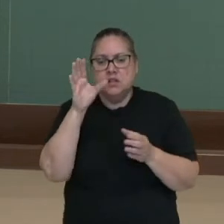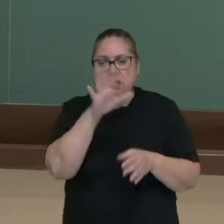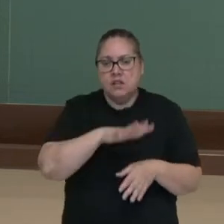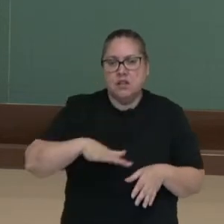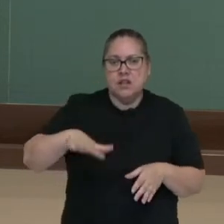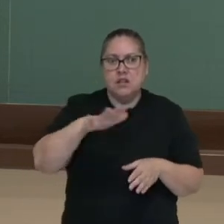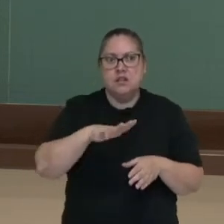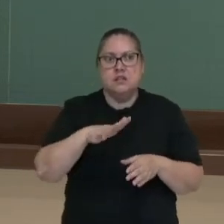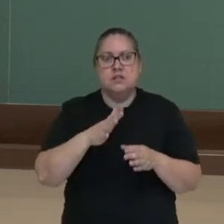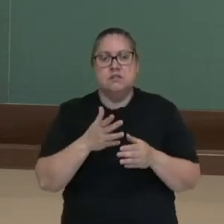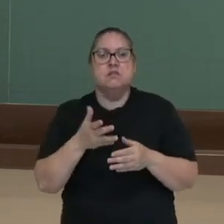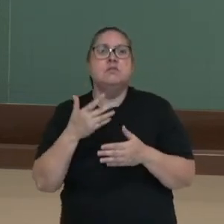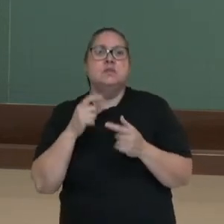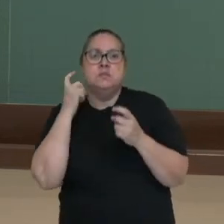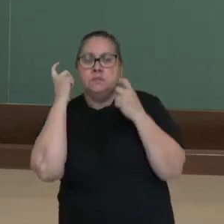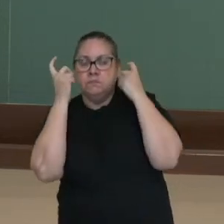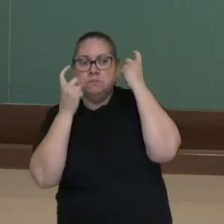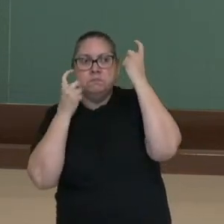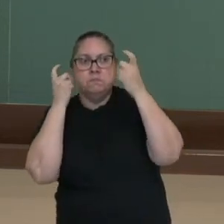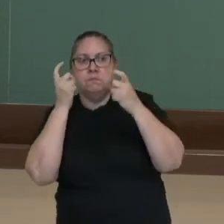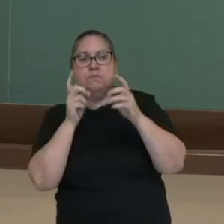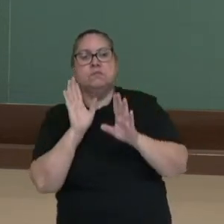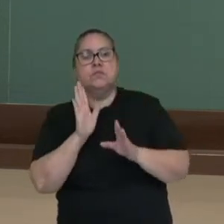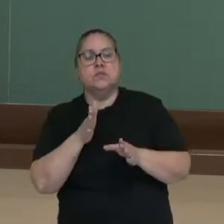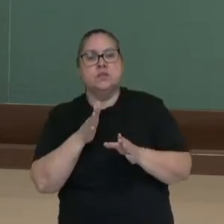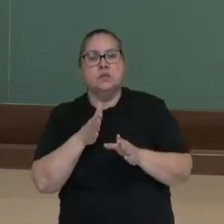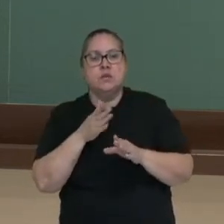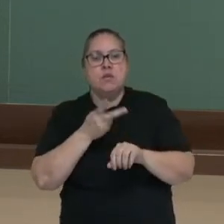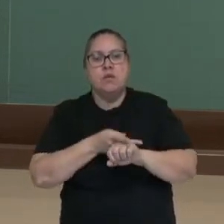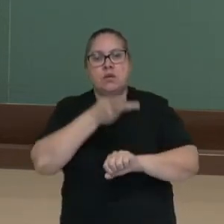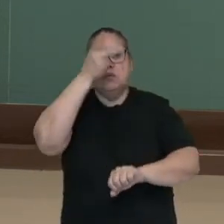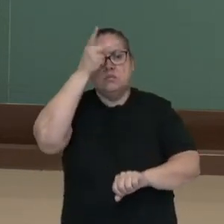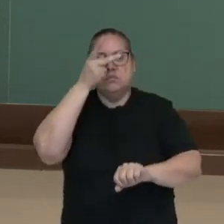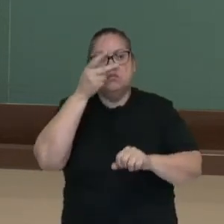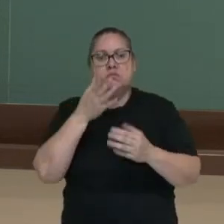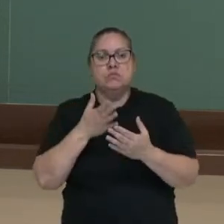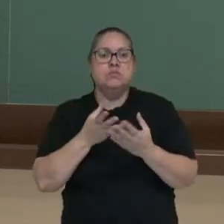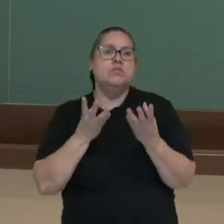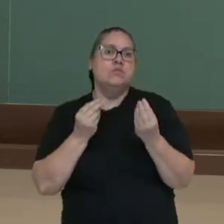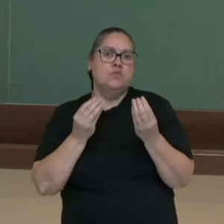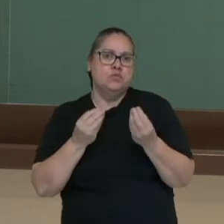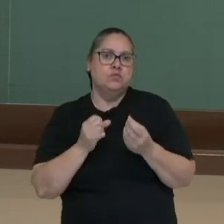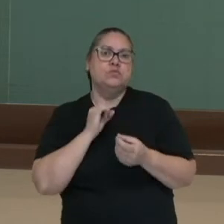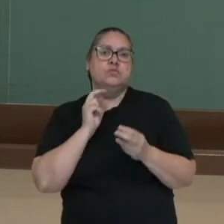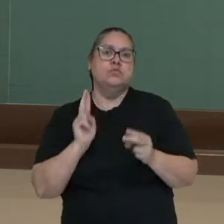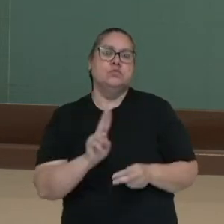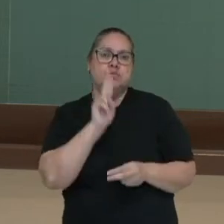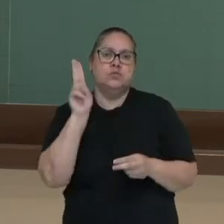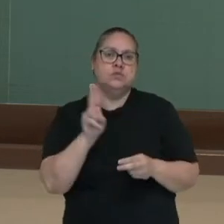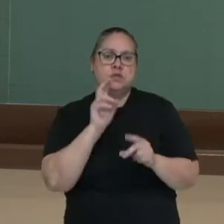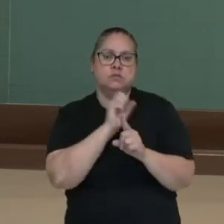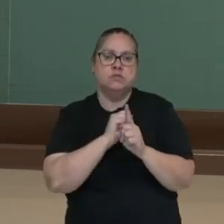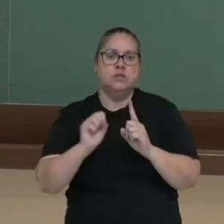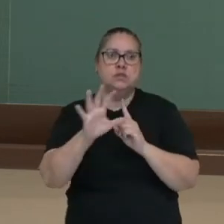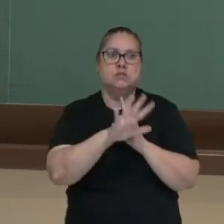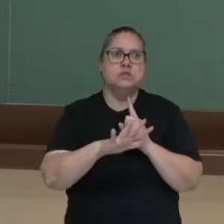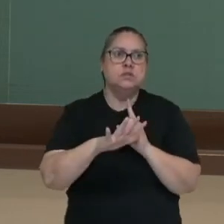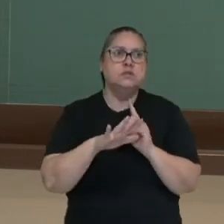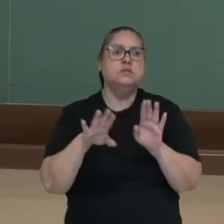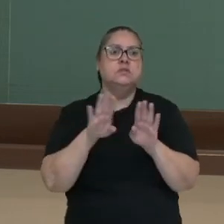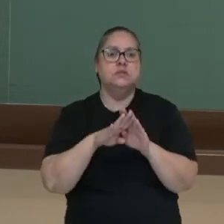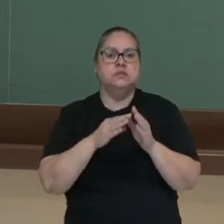É mais um fator de preocupação, já que o petróleo é um recurso muito utilizado pela sociedade, né? E